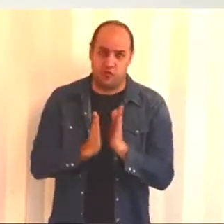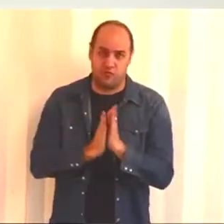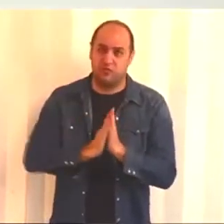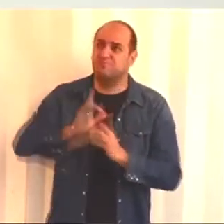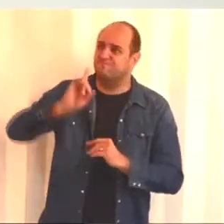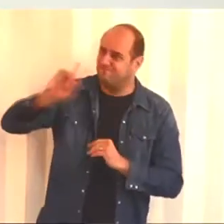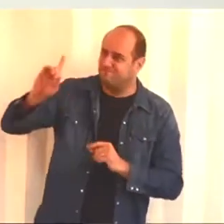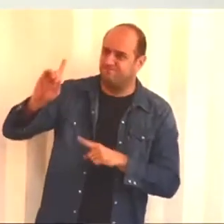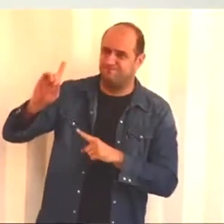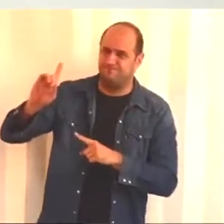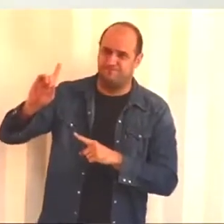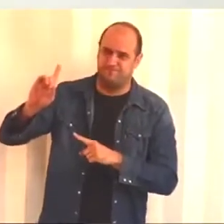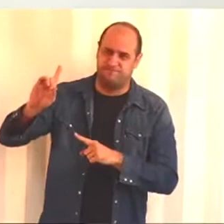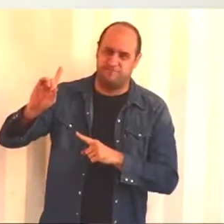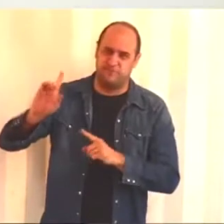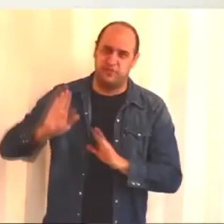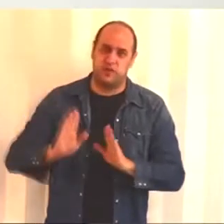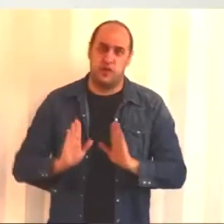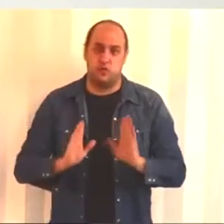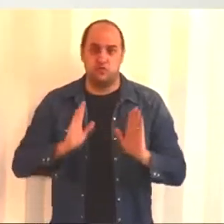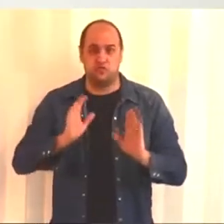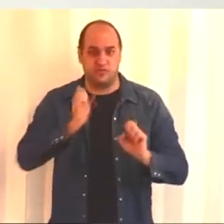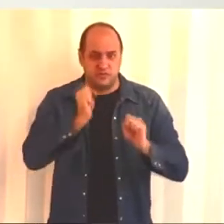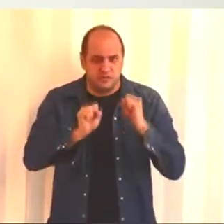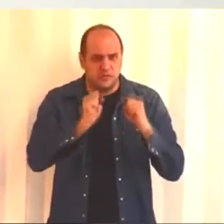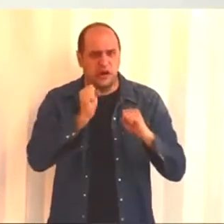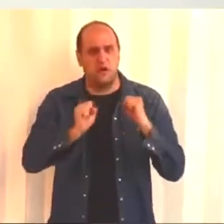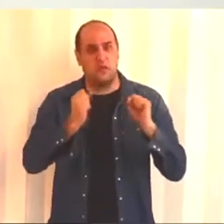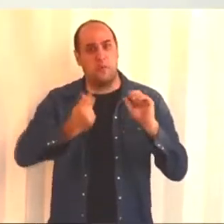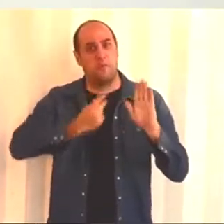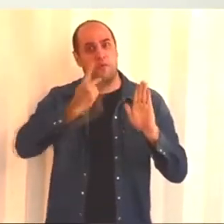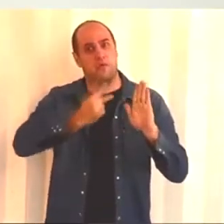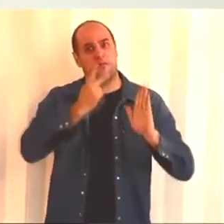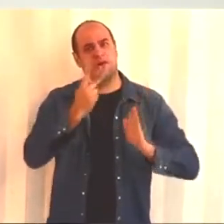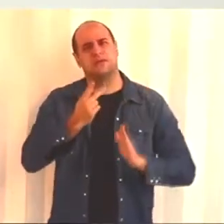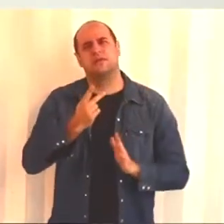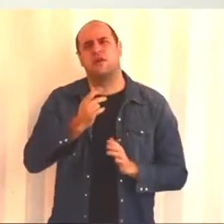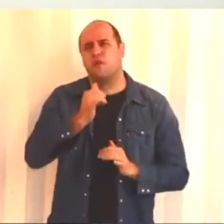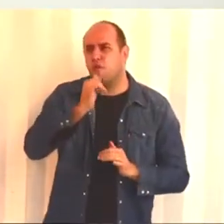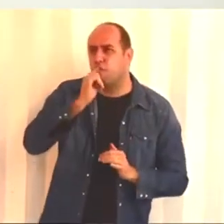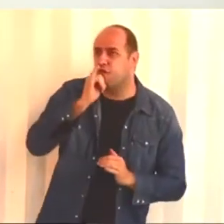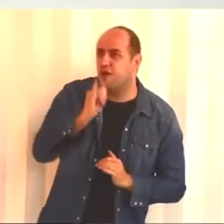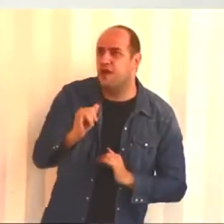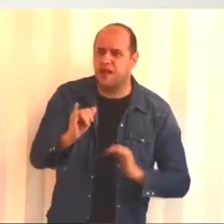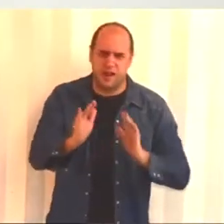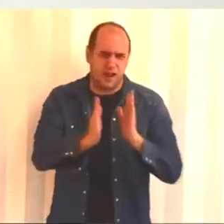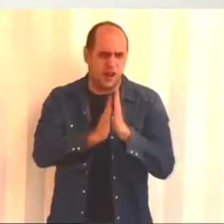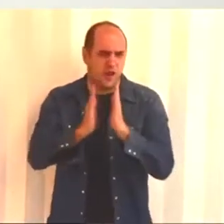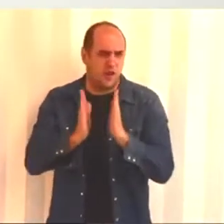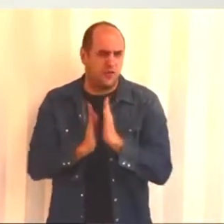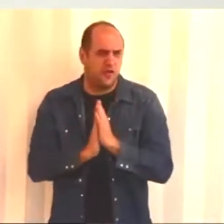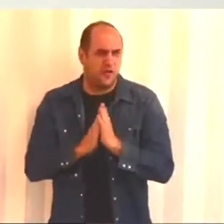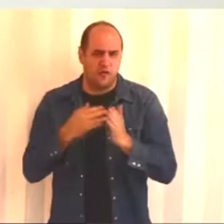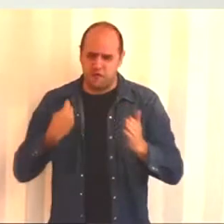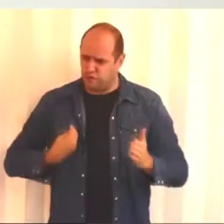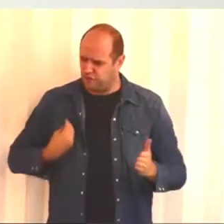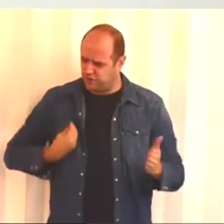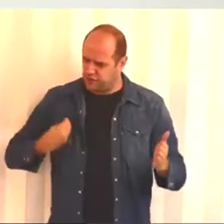agora prometo, e o salmista faz isso, de que ele louvará o Senhor até quando? Enquanto ele